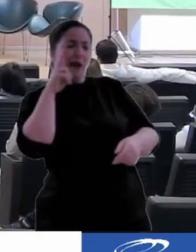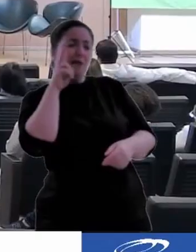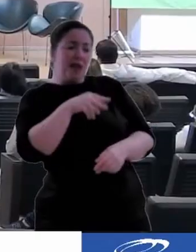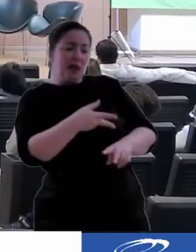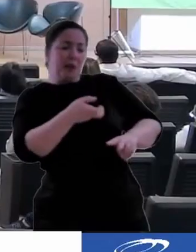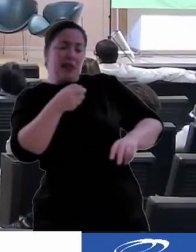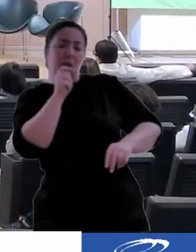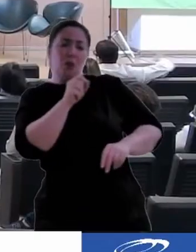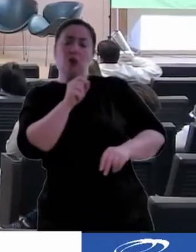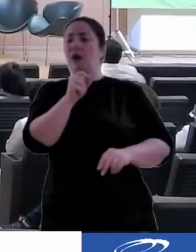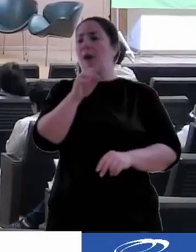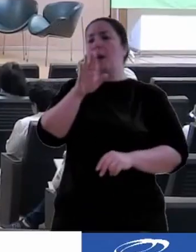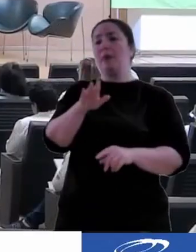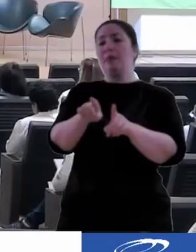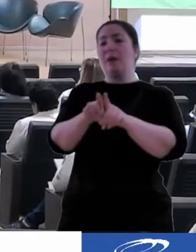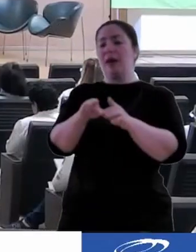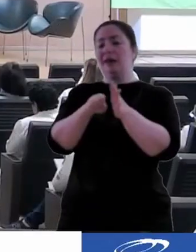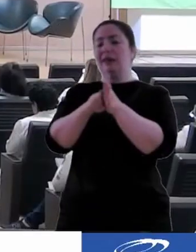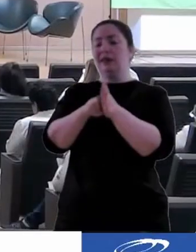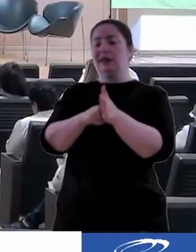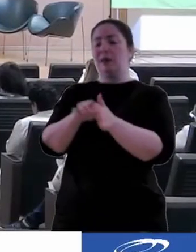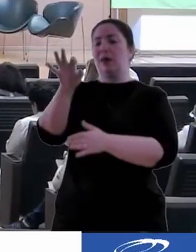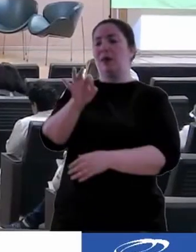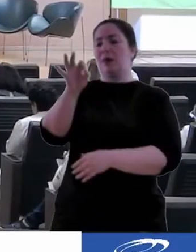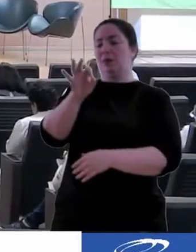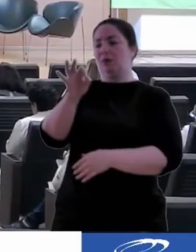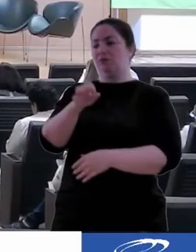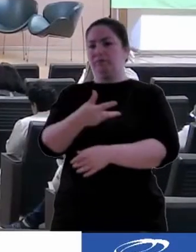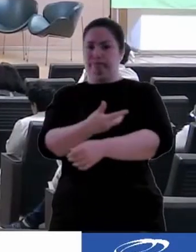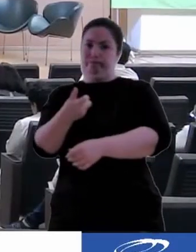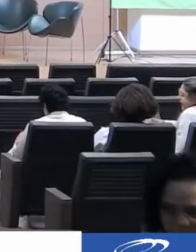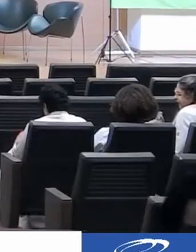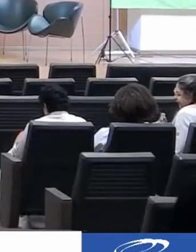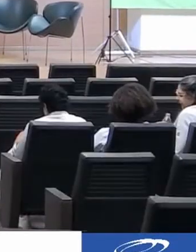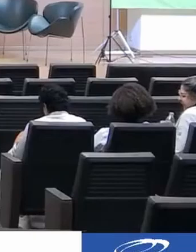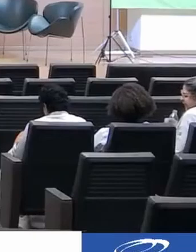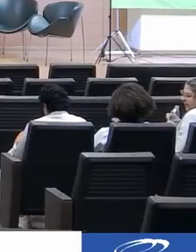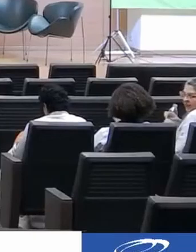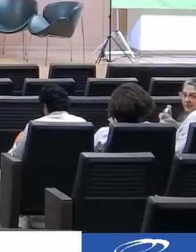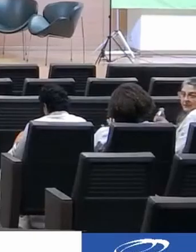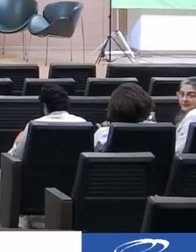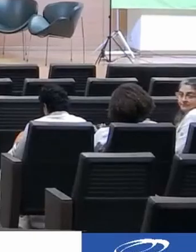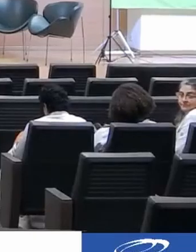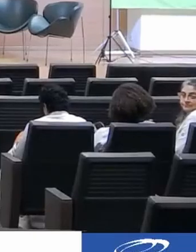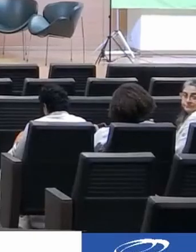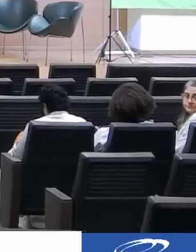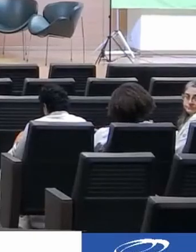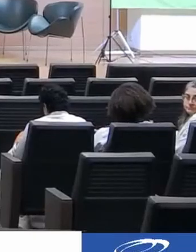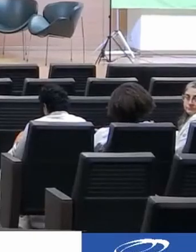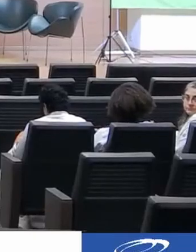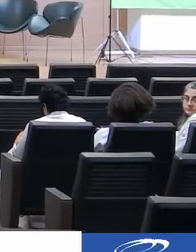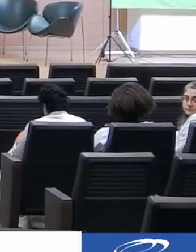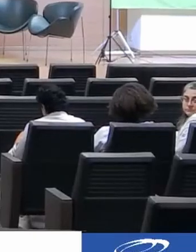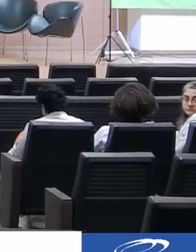infecção. A metodologia com leucócito marcado é a que tem melhor especificidade. A Juliana perguntou para ela sobre os